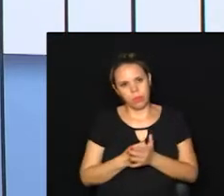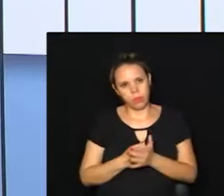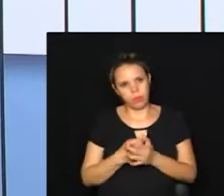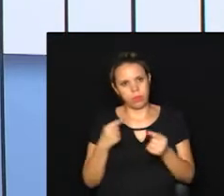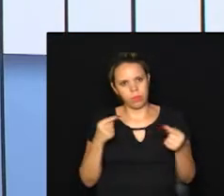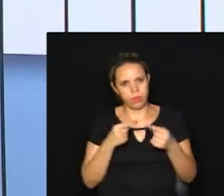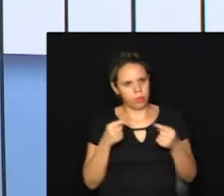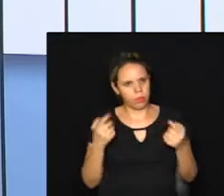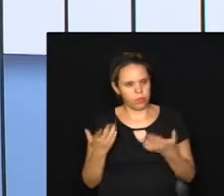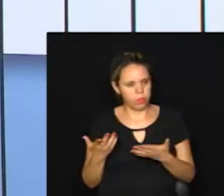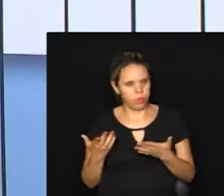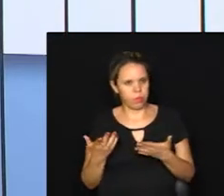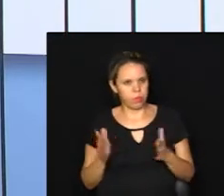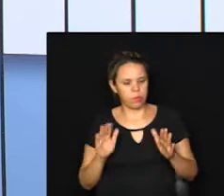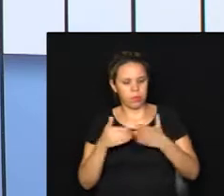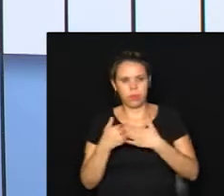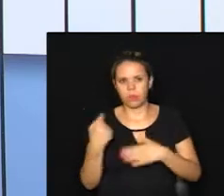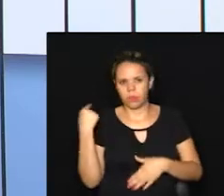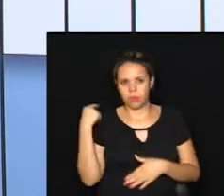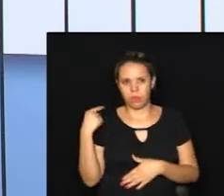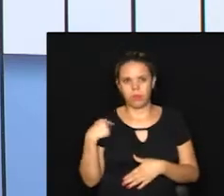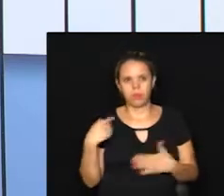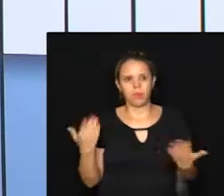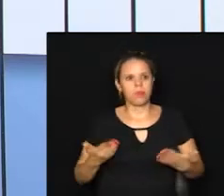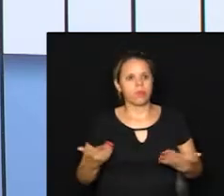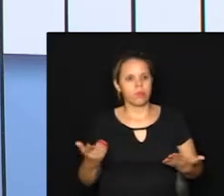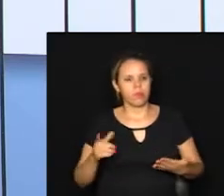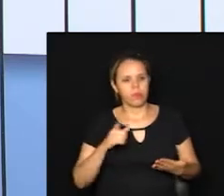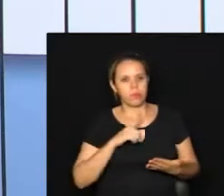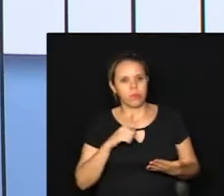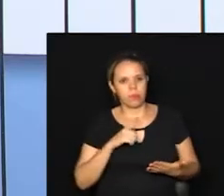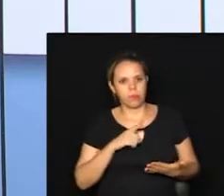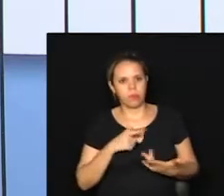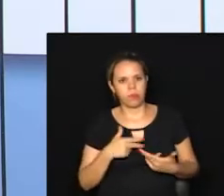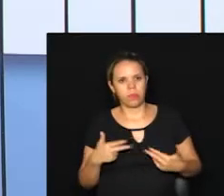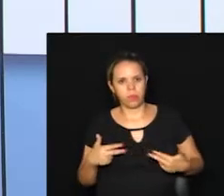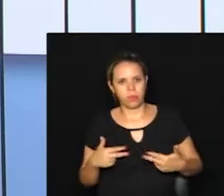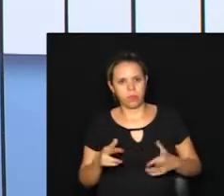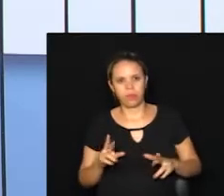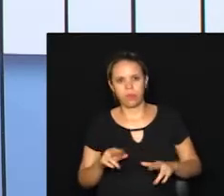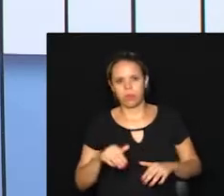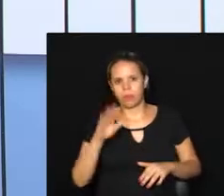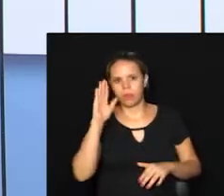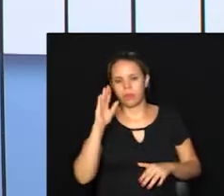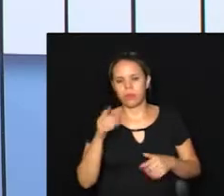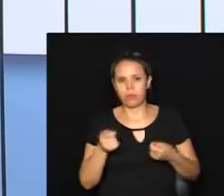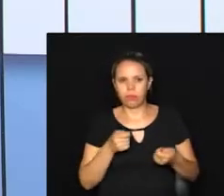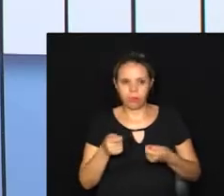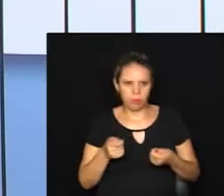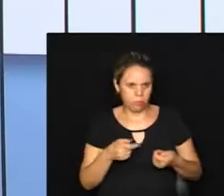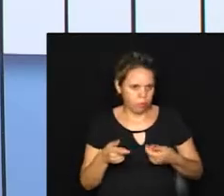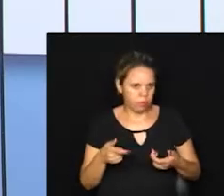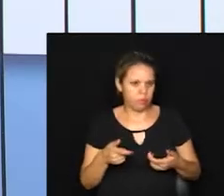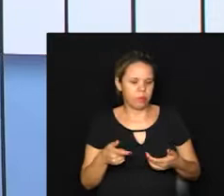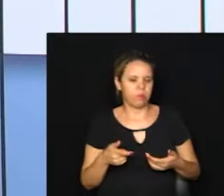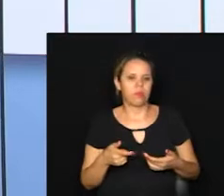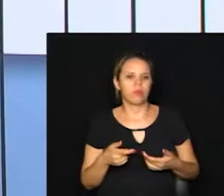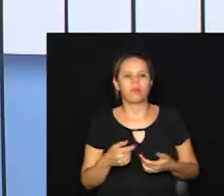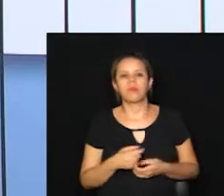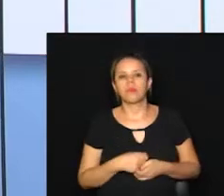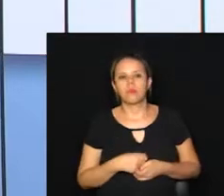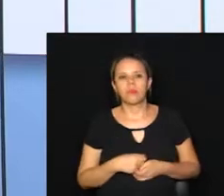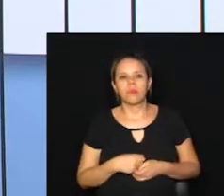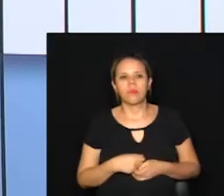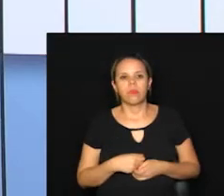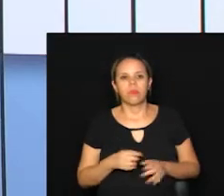derby seria de portões fechados. Hoje a gente tem uma situação ainda mais estabelecida com os casos, com